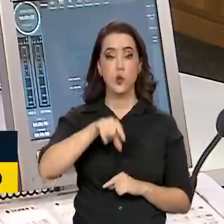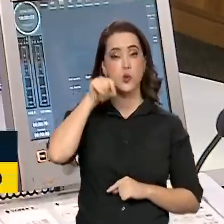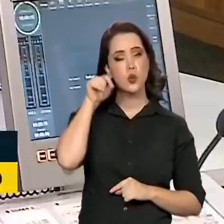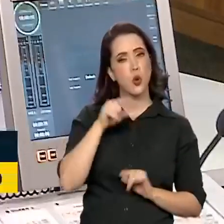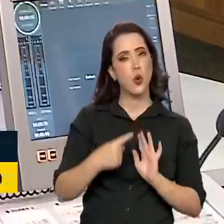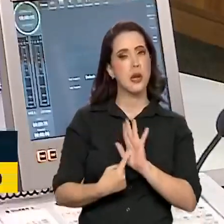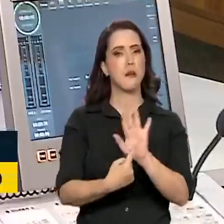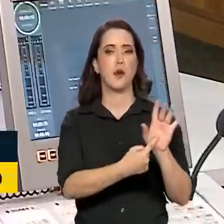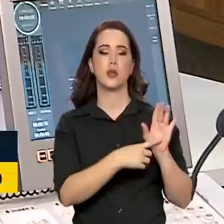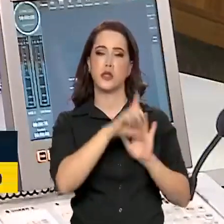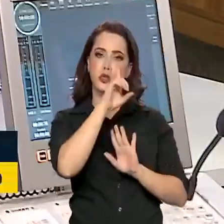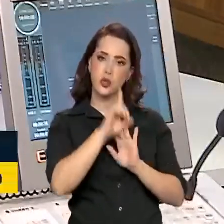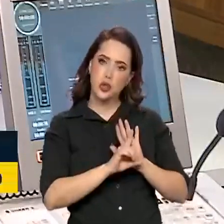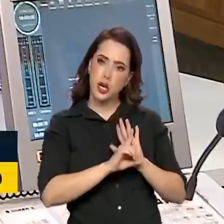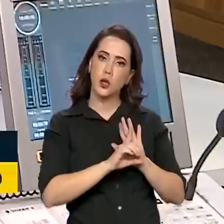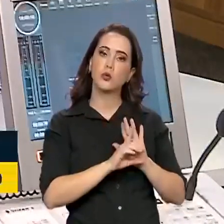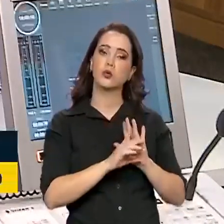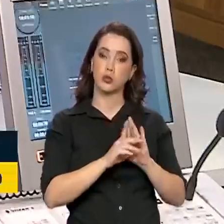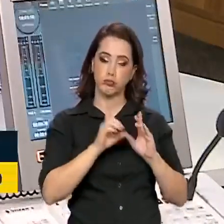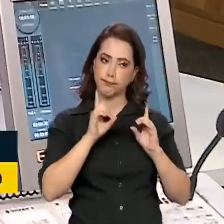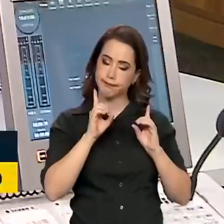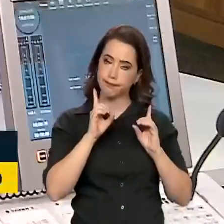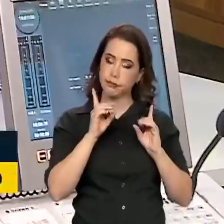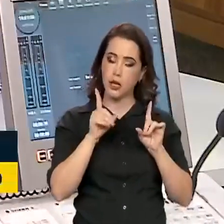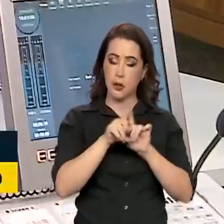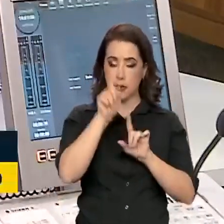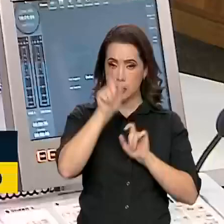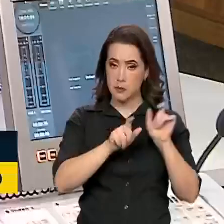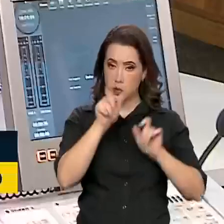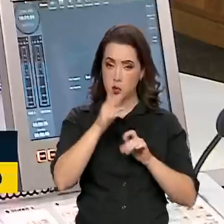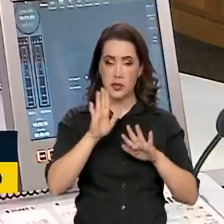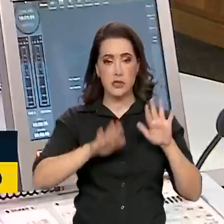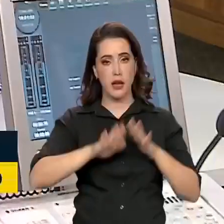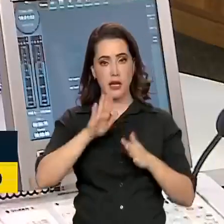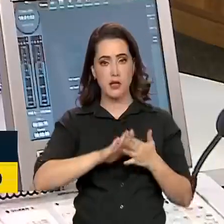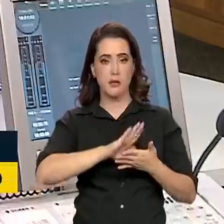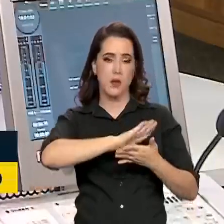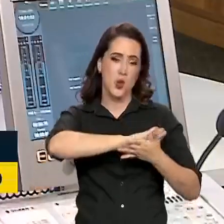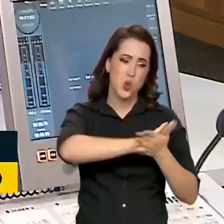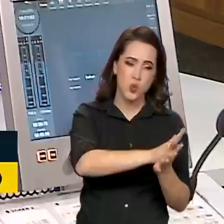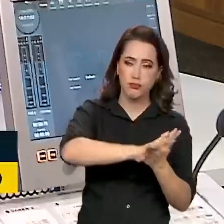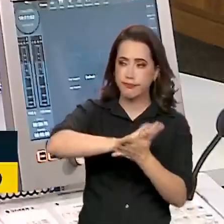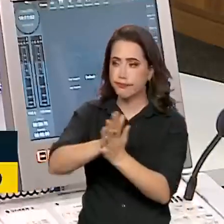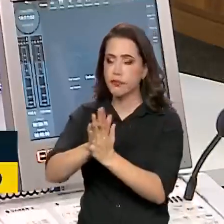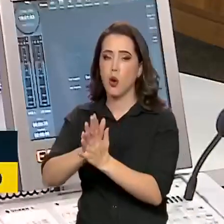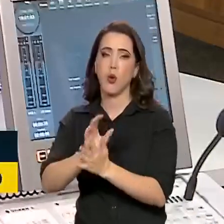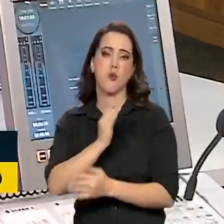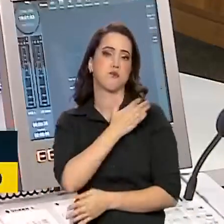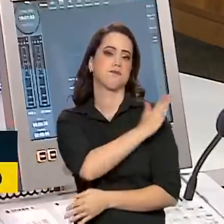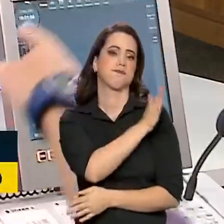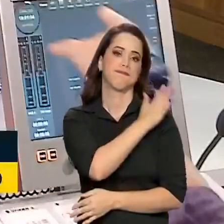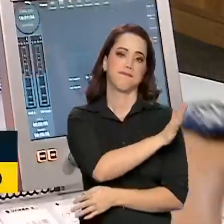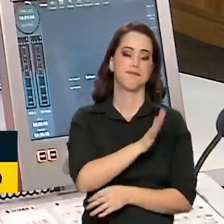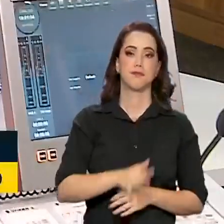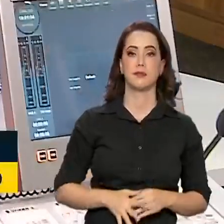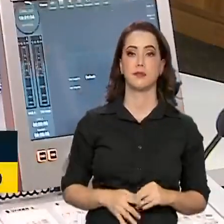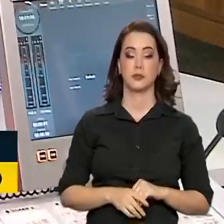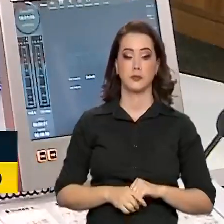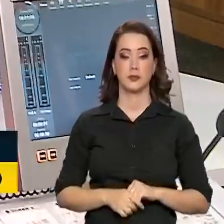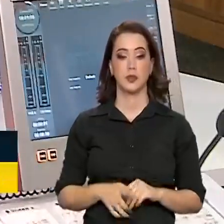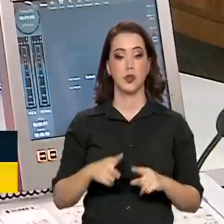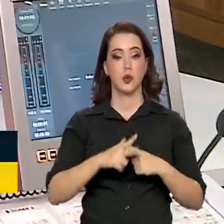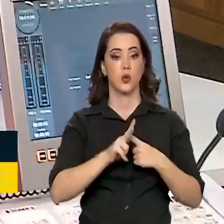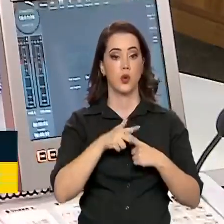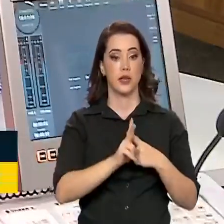traz dignidade e respeito a essas pessoas, que muitas vezes são vítimas de violência e preconceito. Correção,